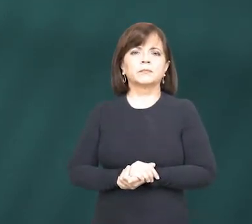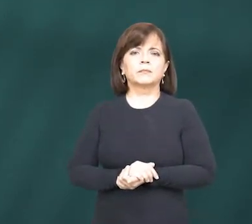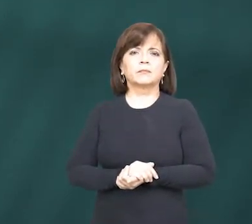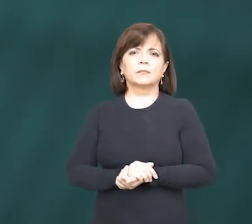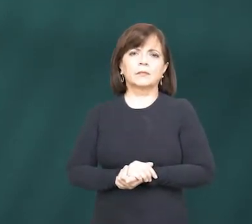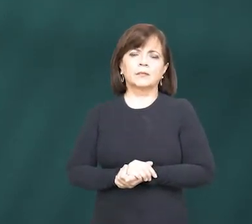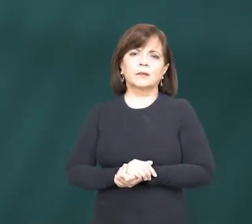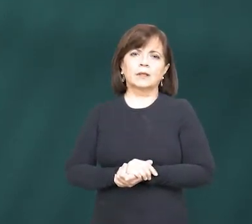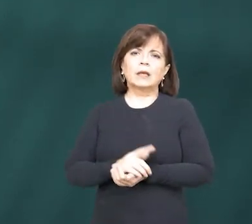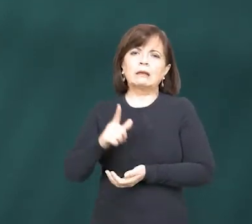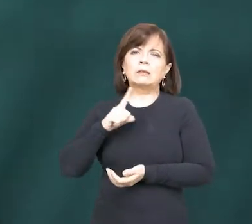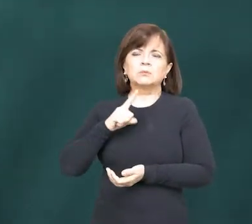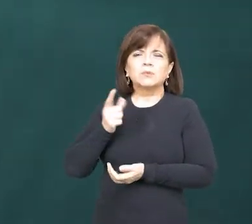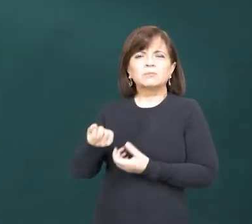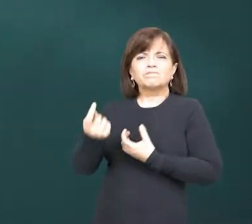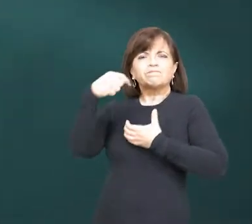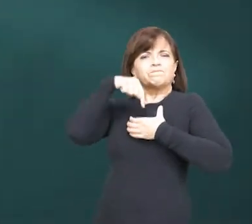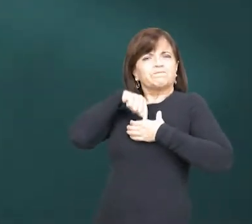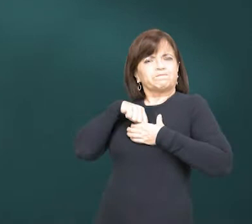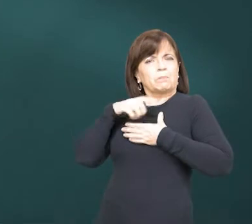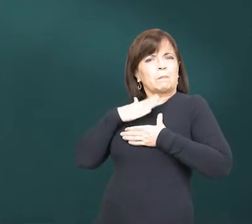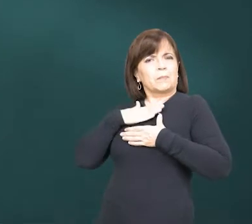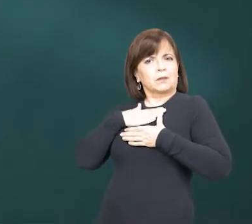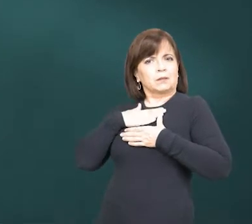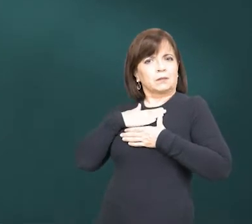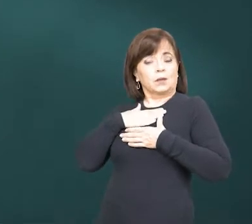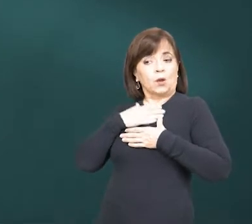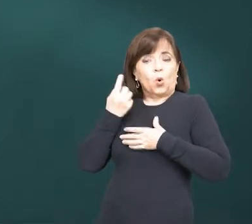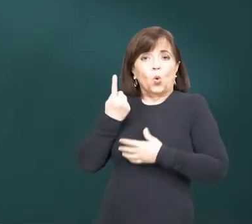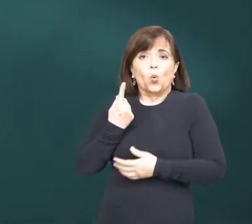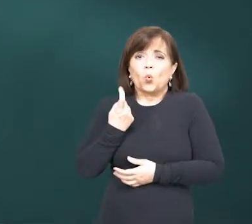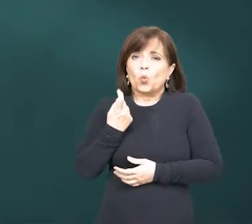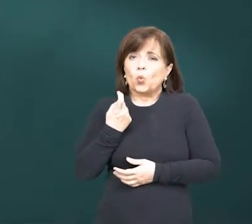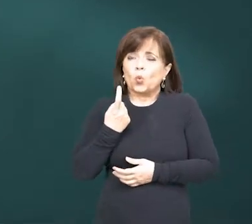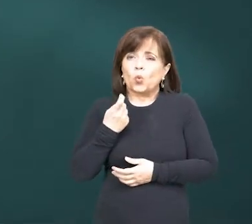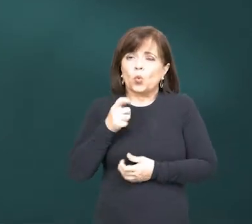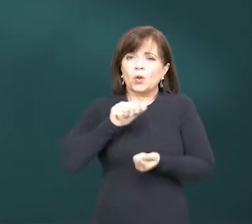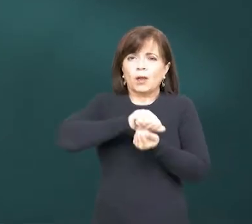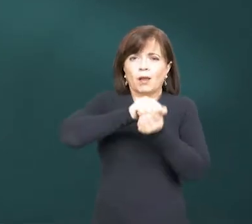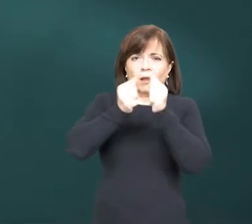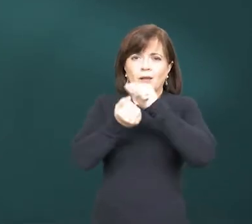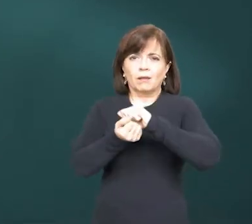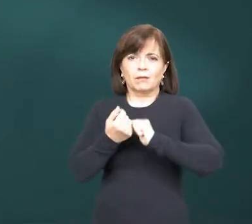aí uma coisa é minha, né? A única adaptação que eu precisei